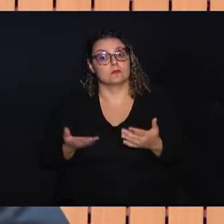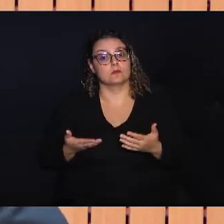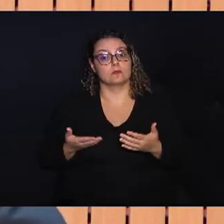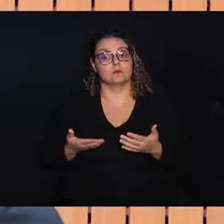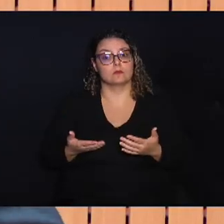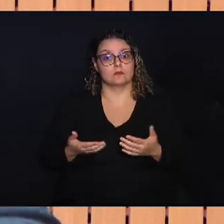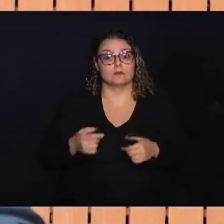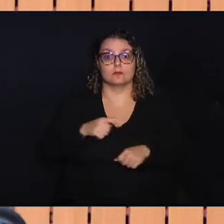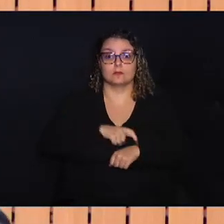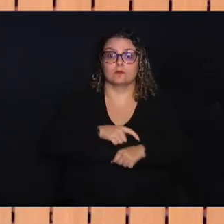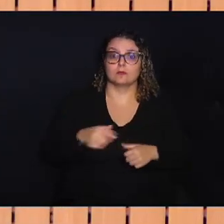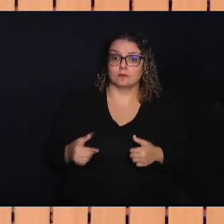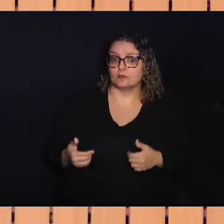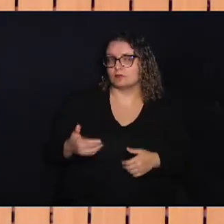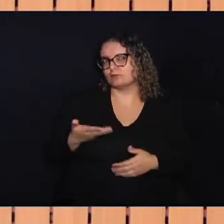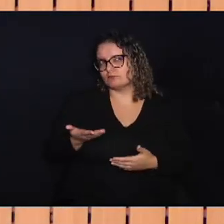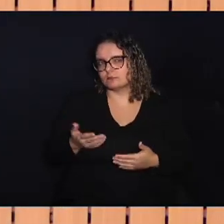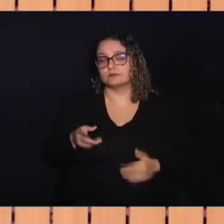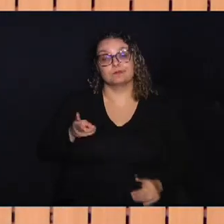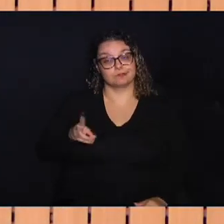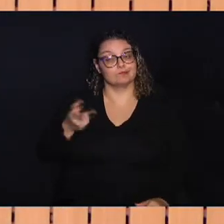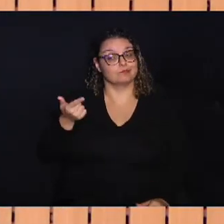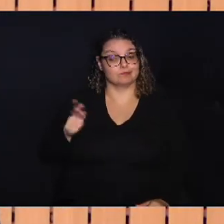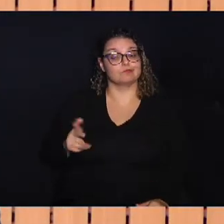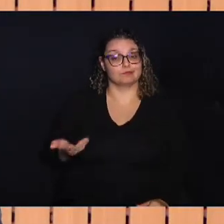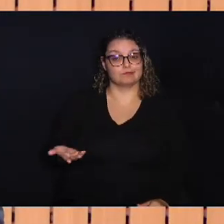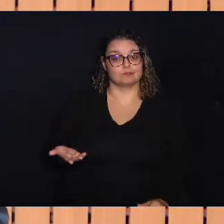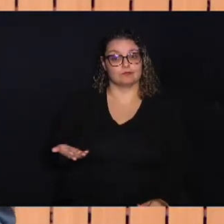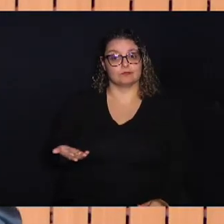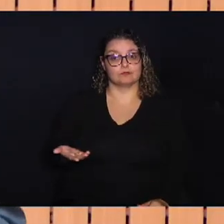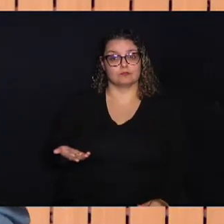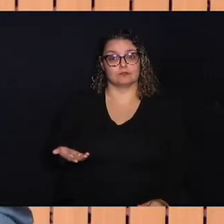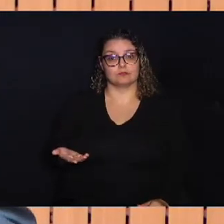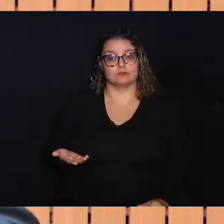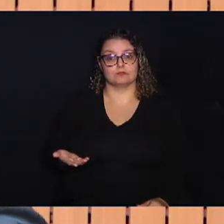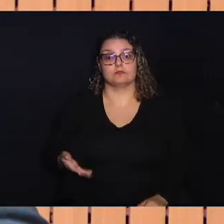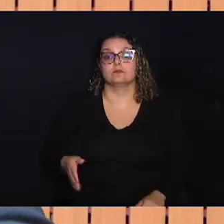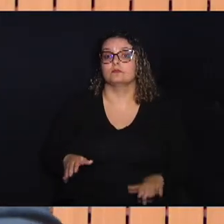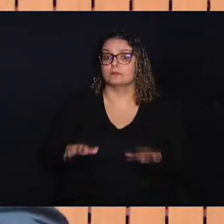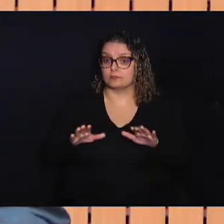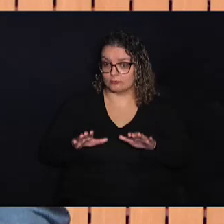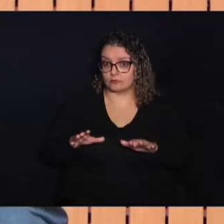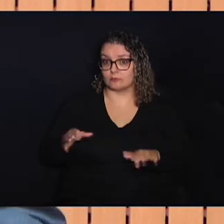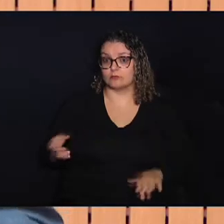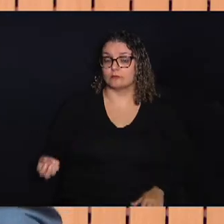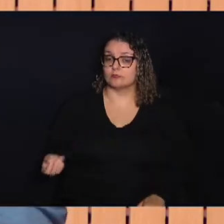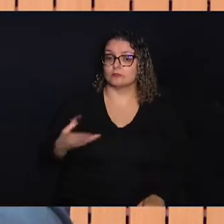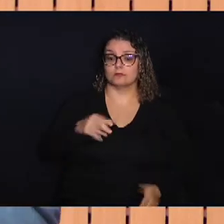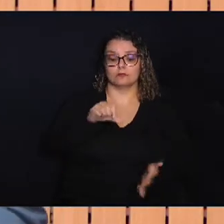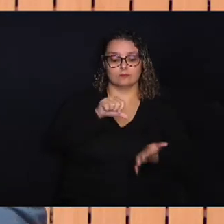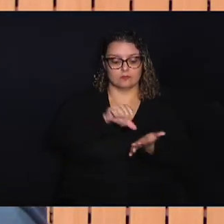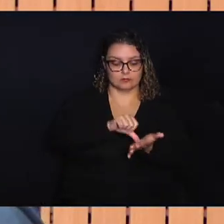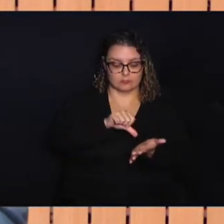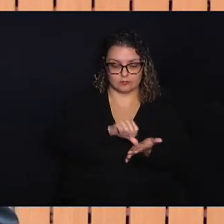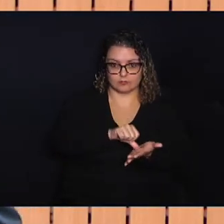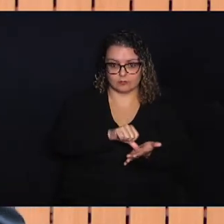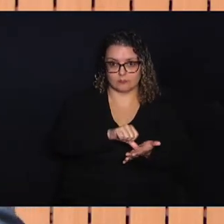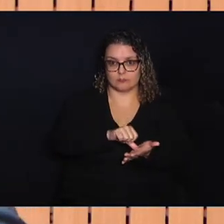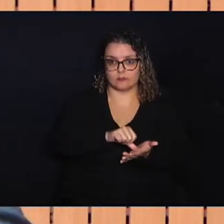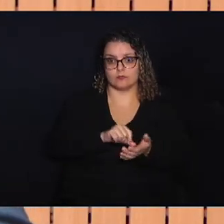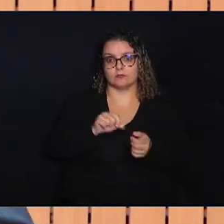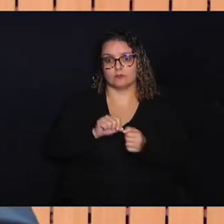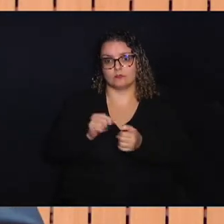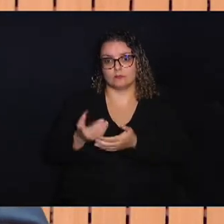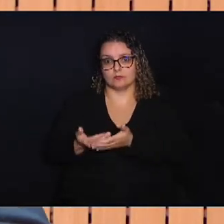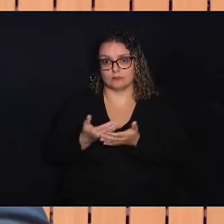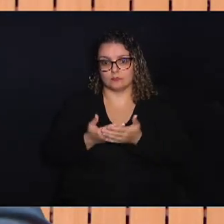esse temporariamente virou permanente. Contudo, uma nova unidade, foi feito todo um estudo